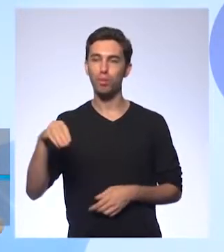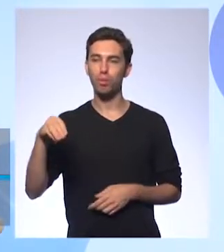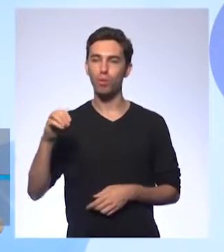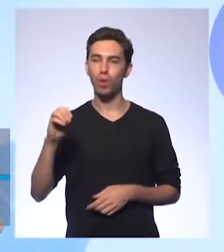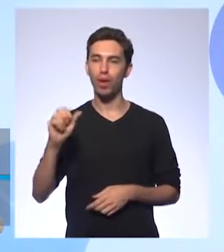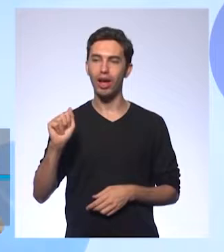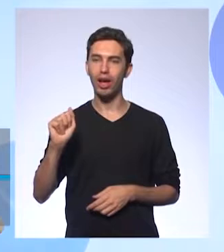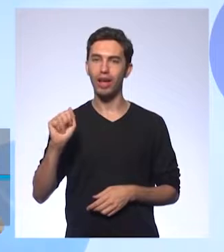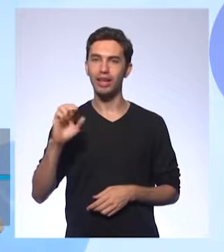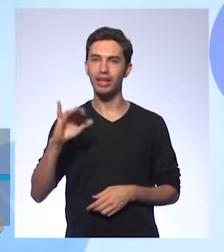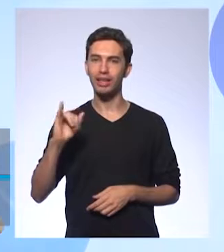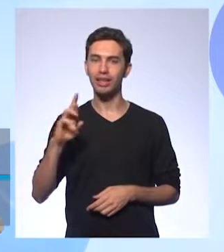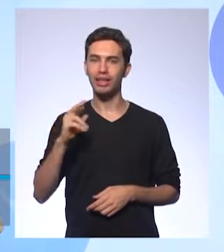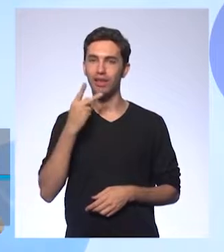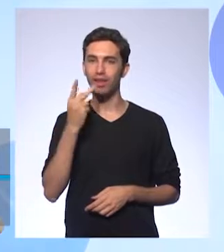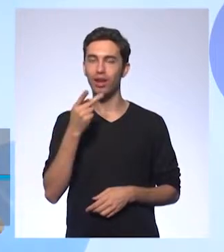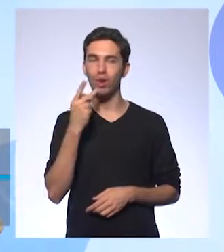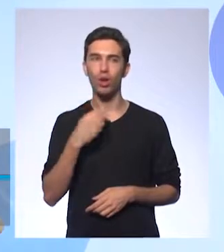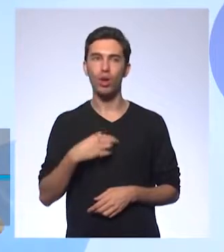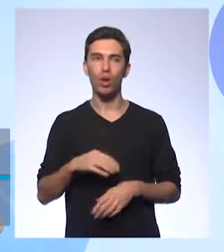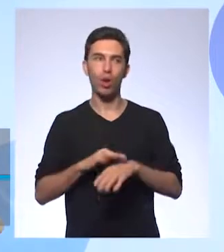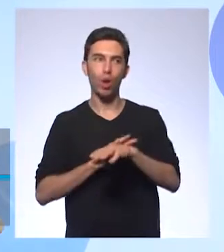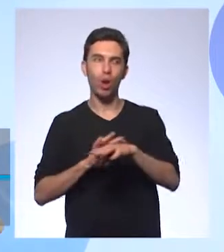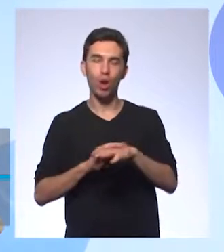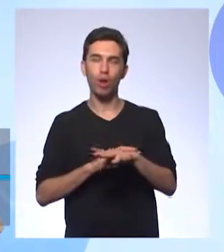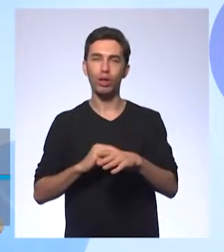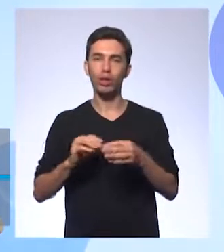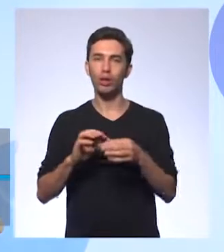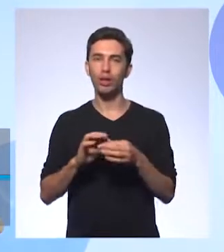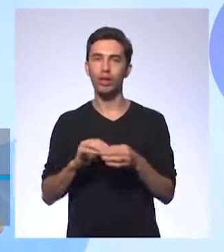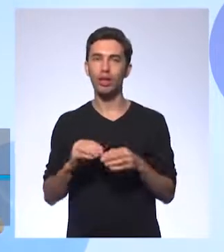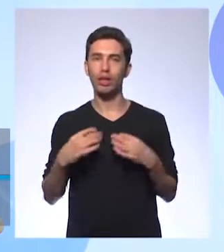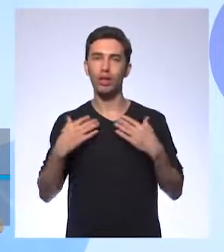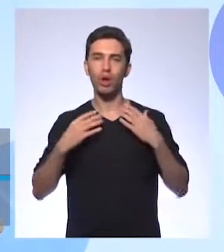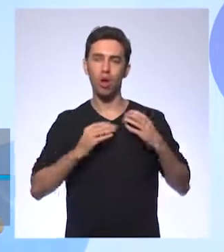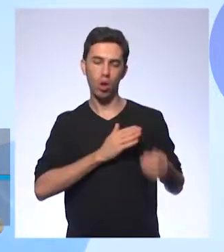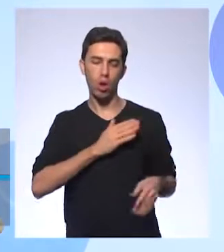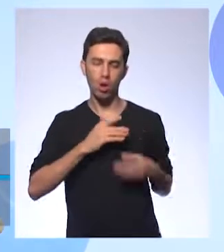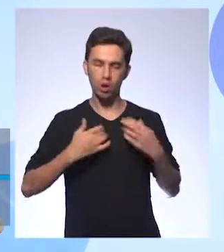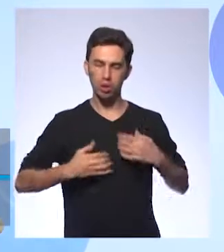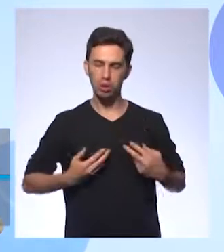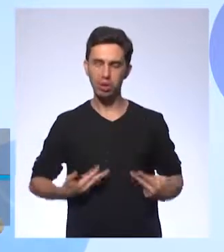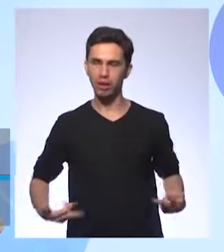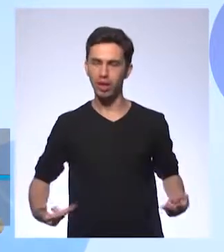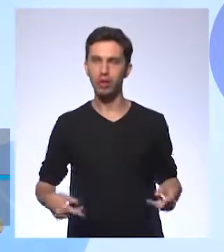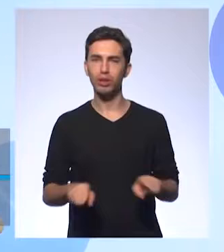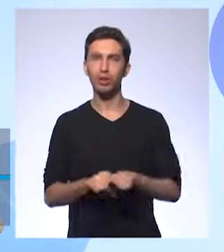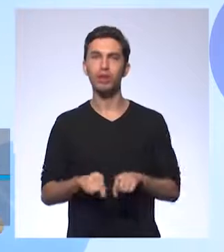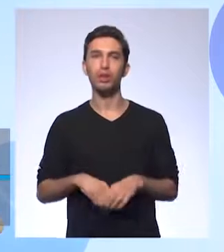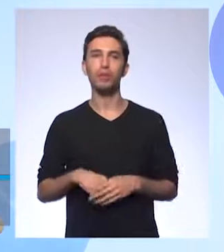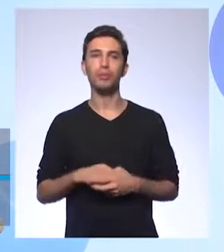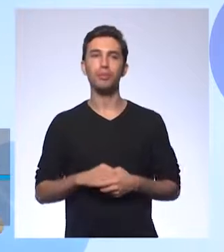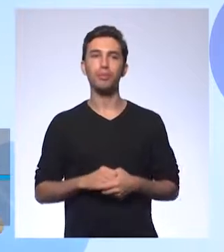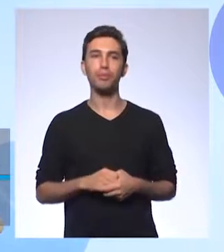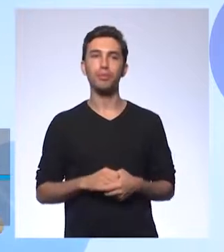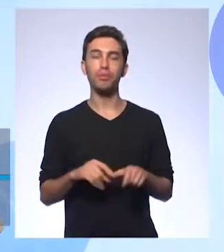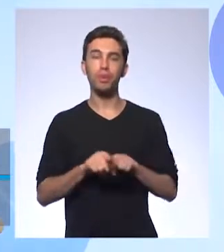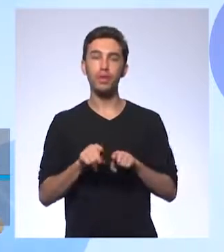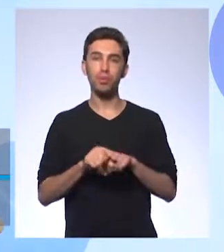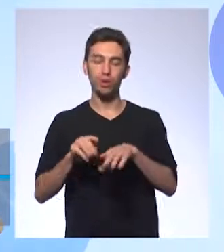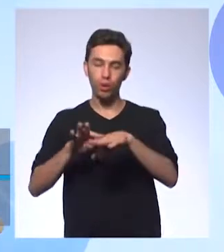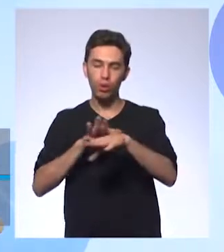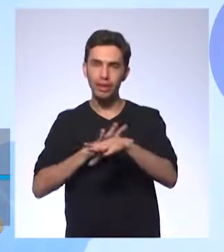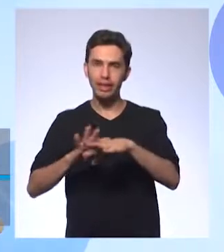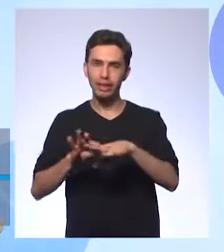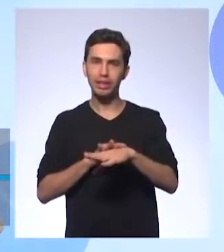colocou célula, tecido, órgão, sistema, organismo. Oba! Tem aqui participação da professora Karime, também colocou